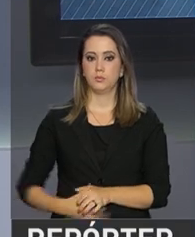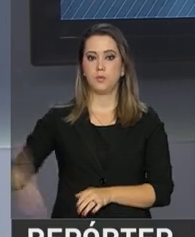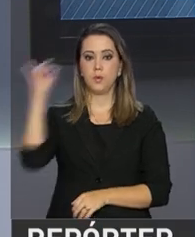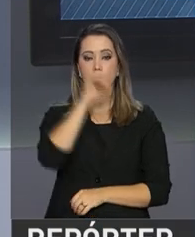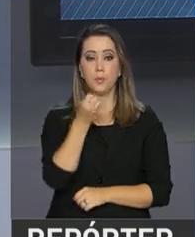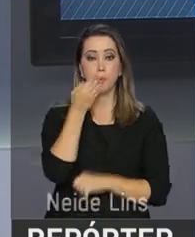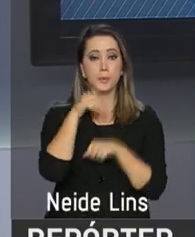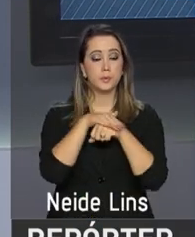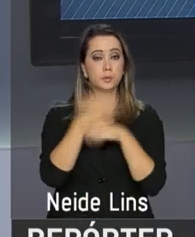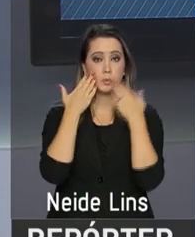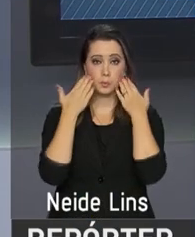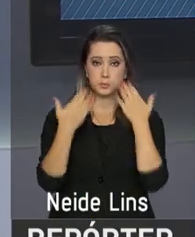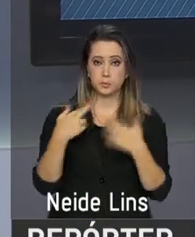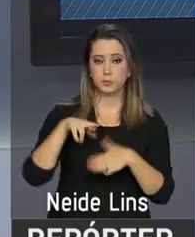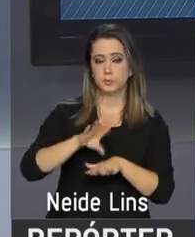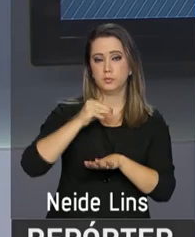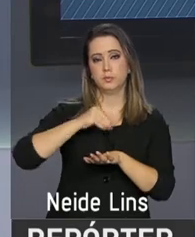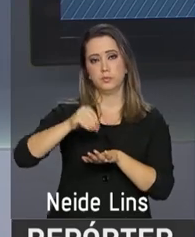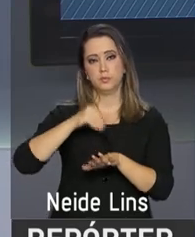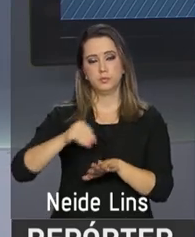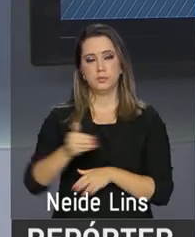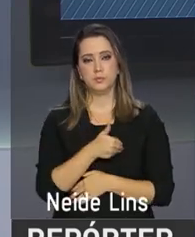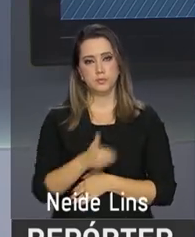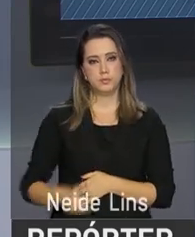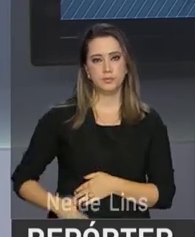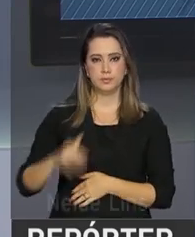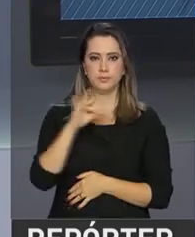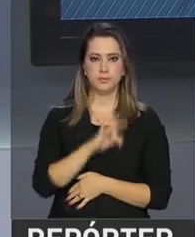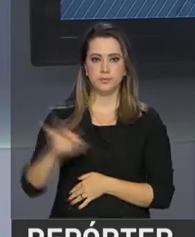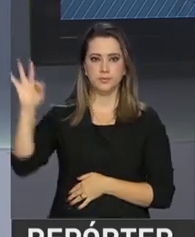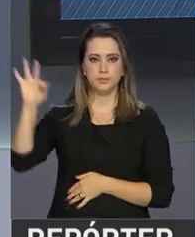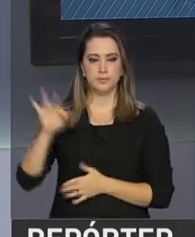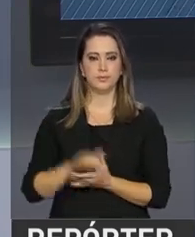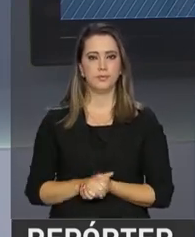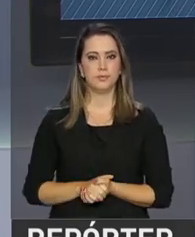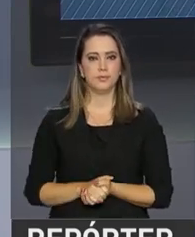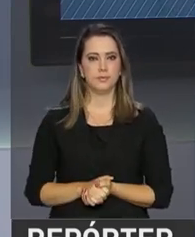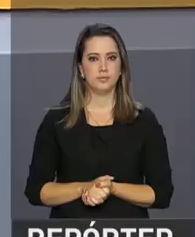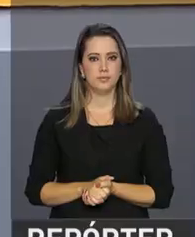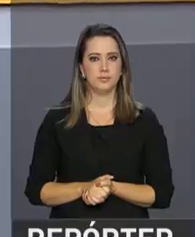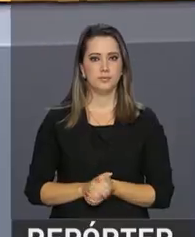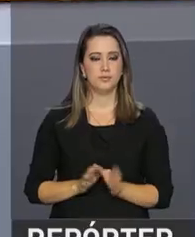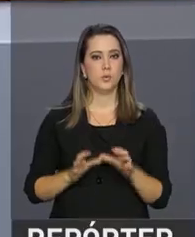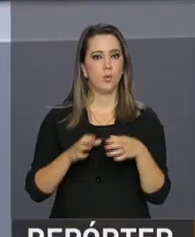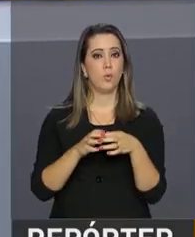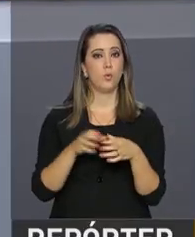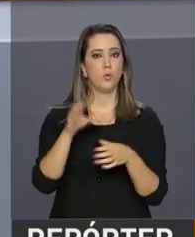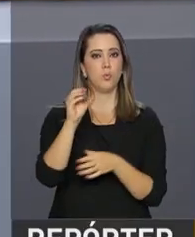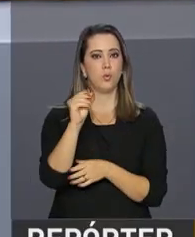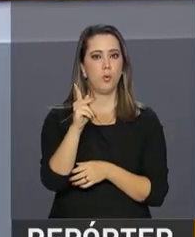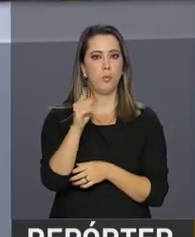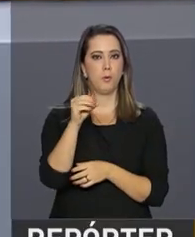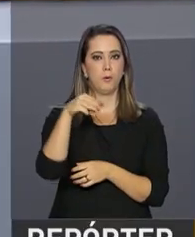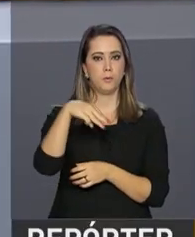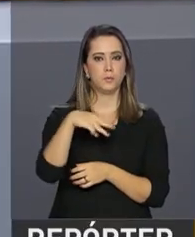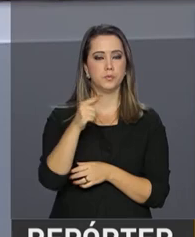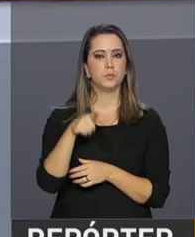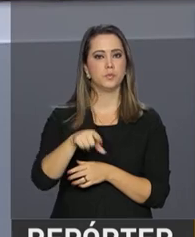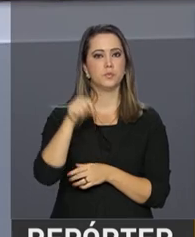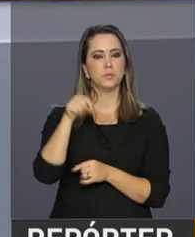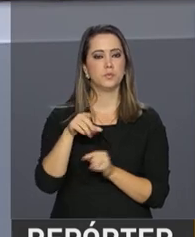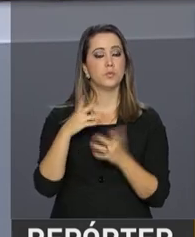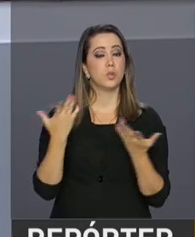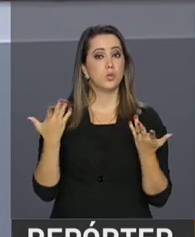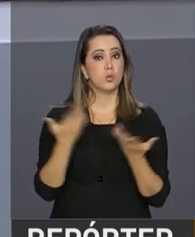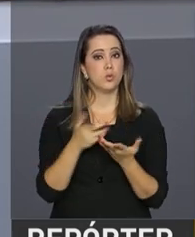Olá, boa noite. Começa agora o Repórter NBR com as notícias do governo federal. O Copom decidiu por unanimidade